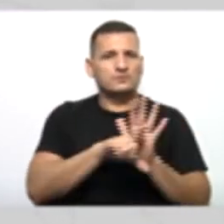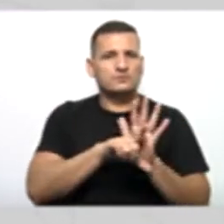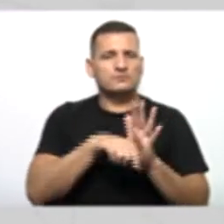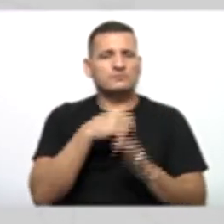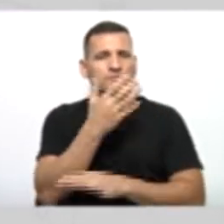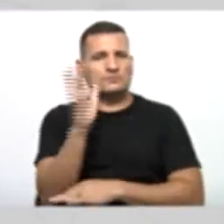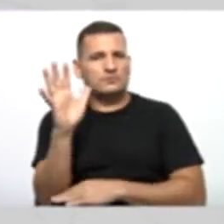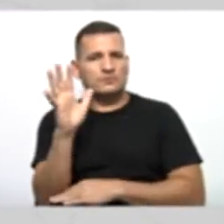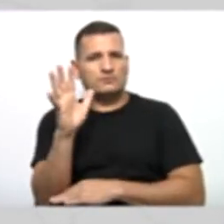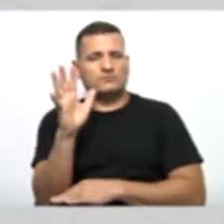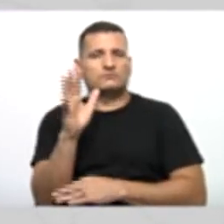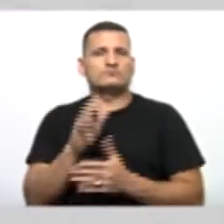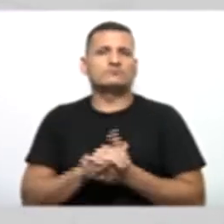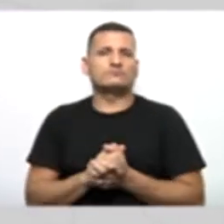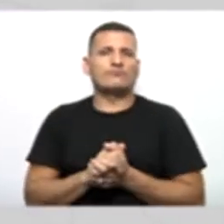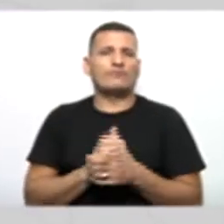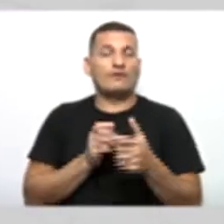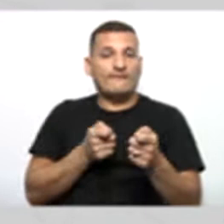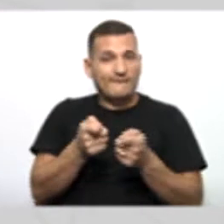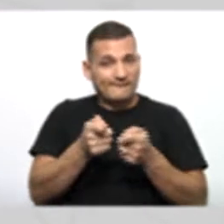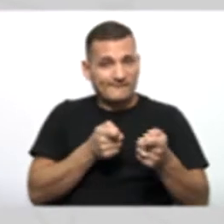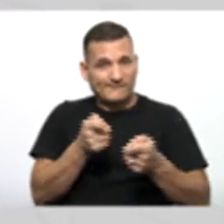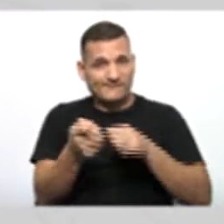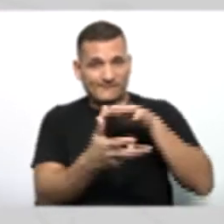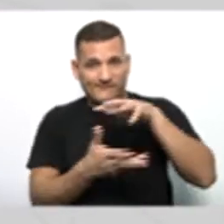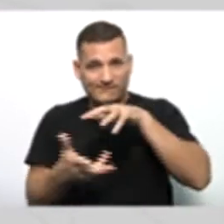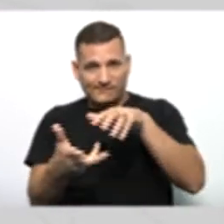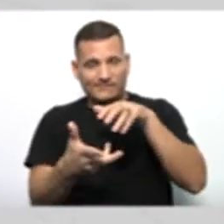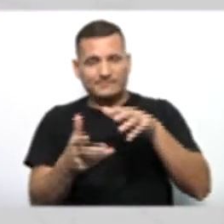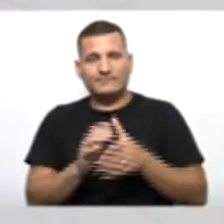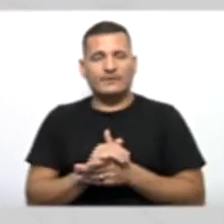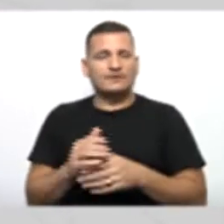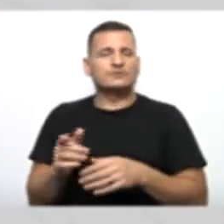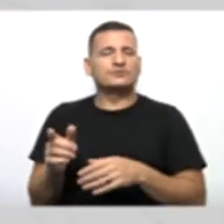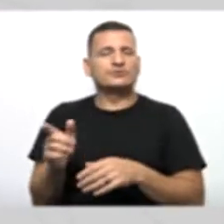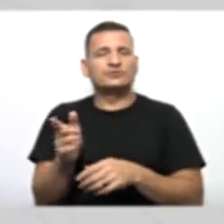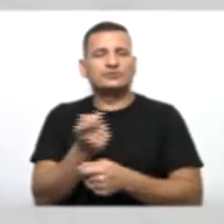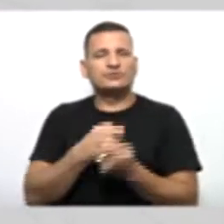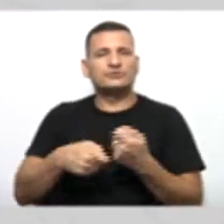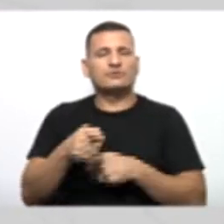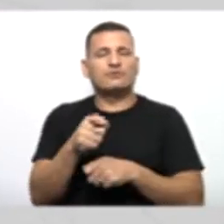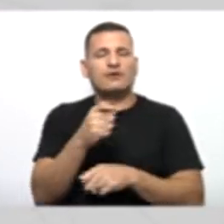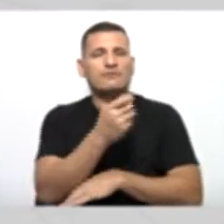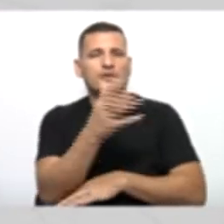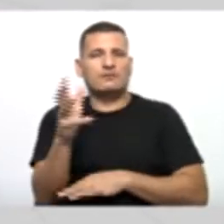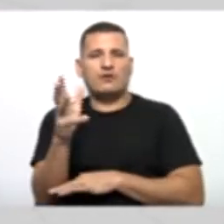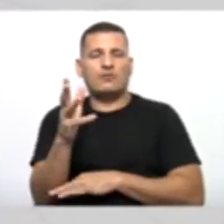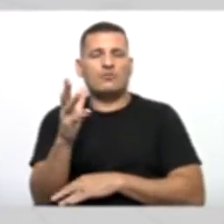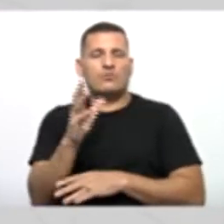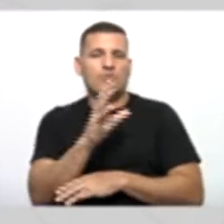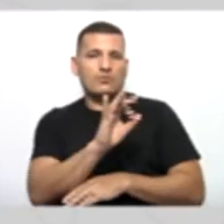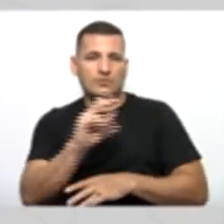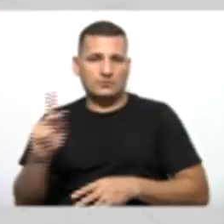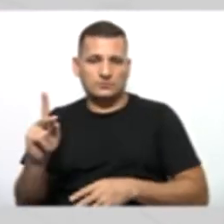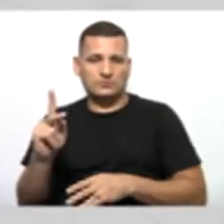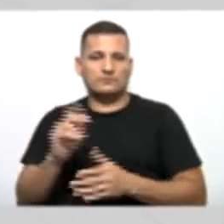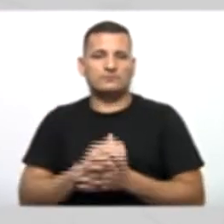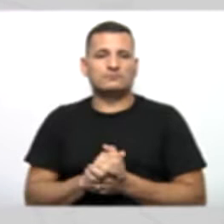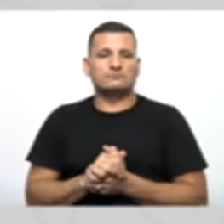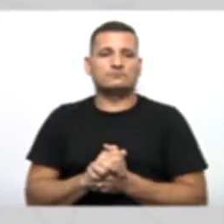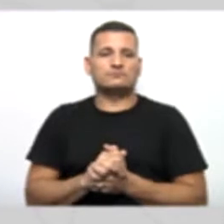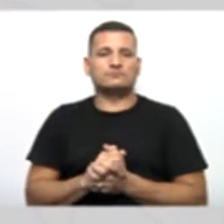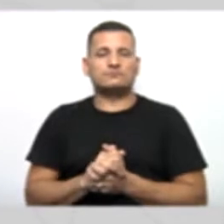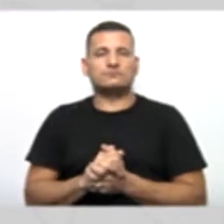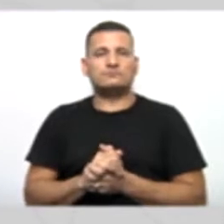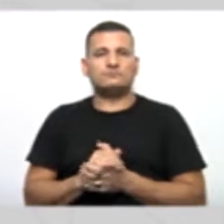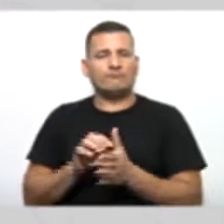desenvolvimento sustentável, externalidades, gestão ambiental corporativa, ecoeficiência, indicadores de sustentabilidade,